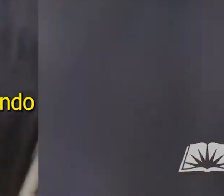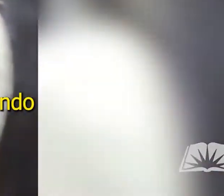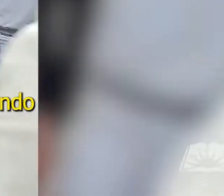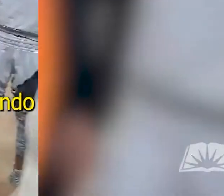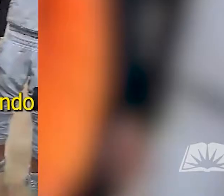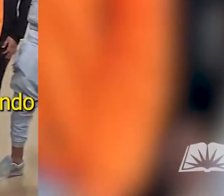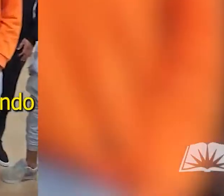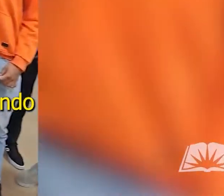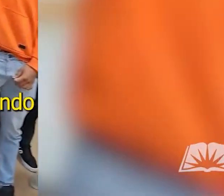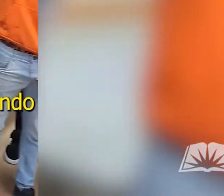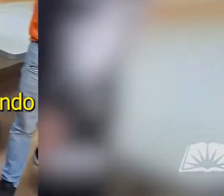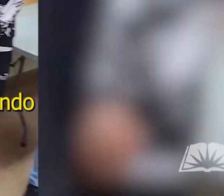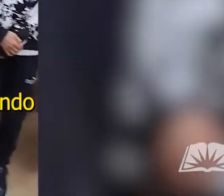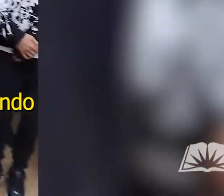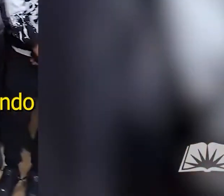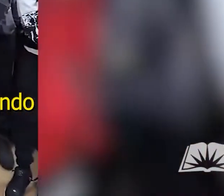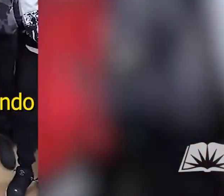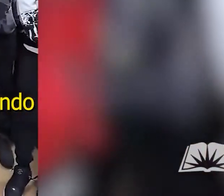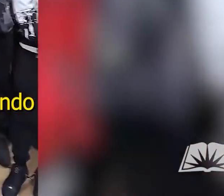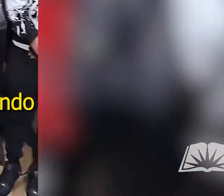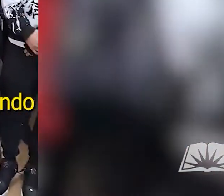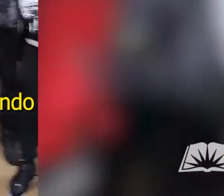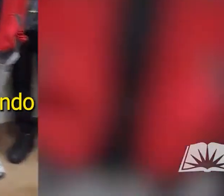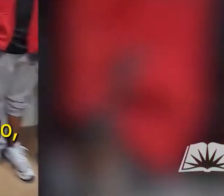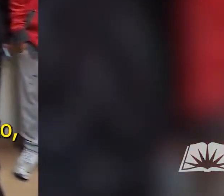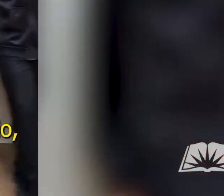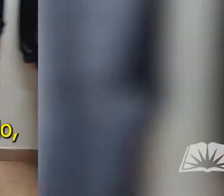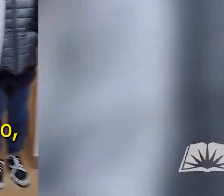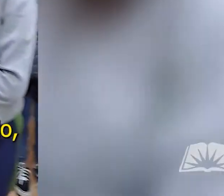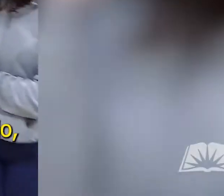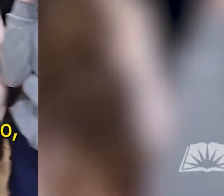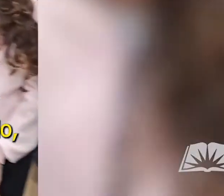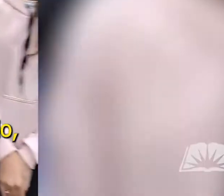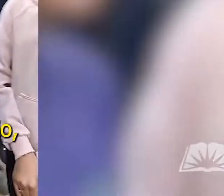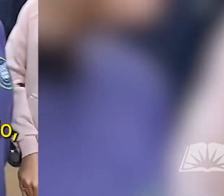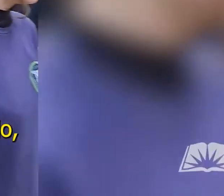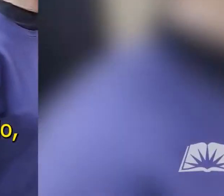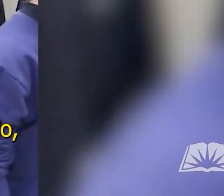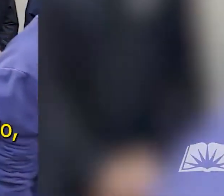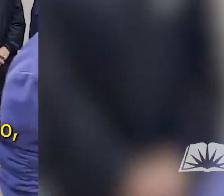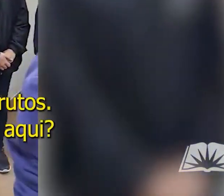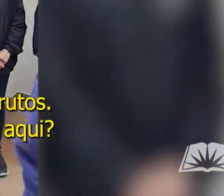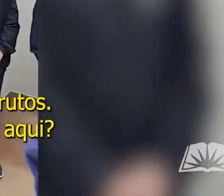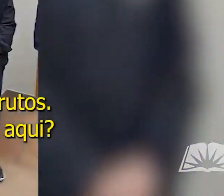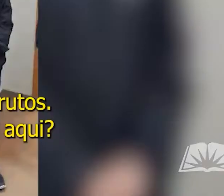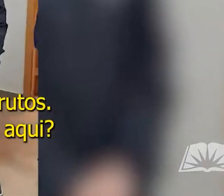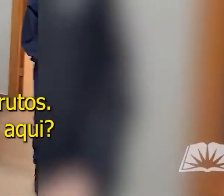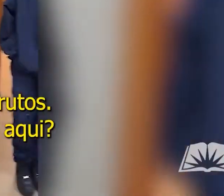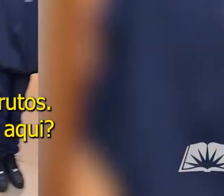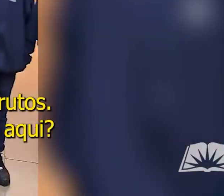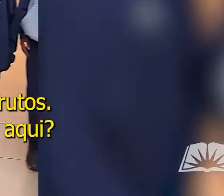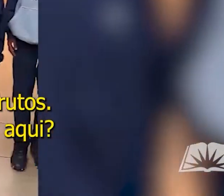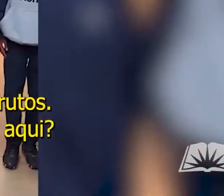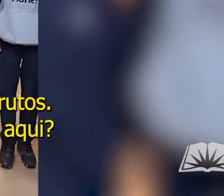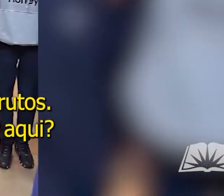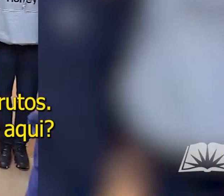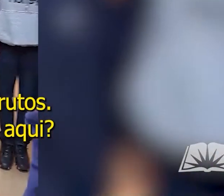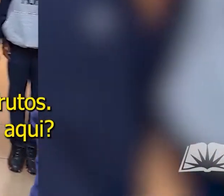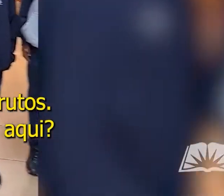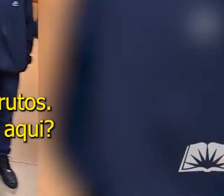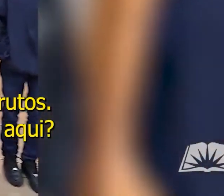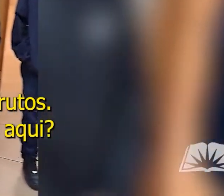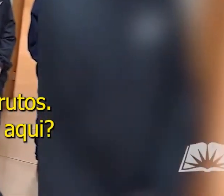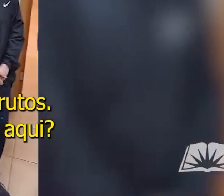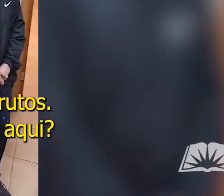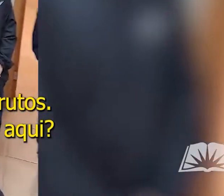O Matheus está visitando a igreja hoje. Isso, e aqui do Minuto Missionário a gente teve vários frutos. E quem